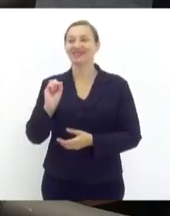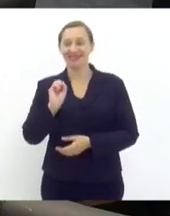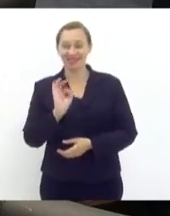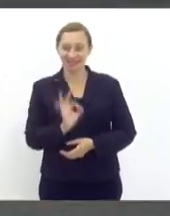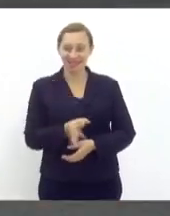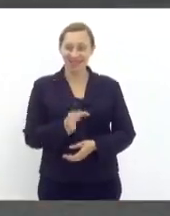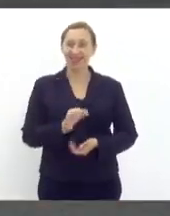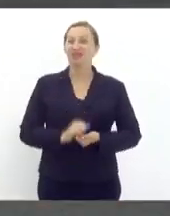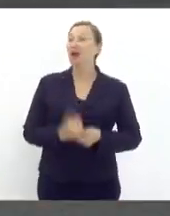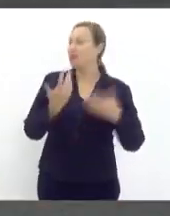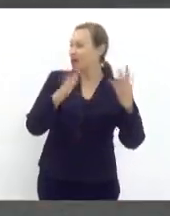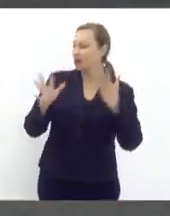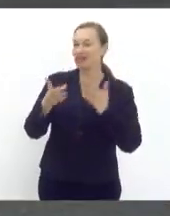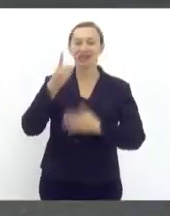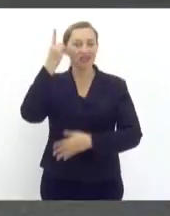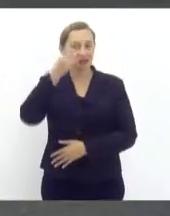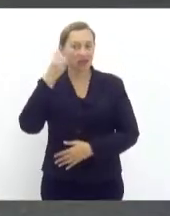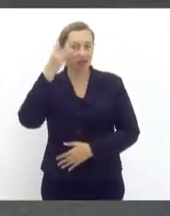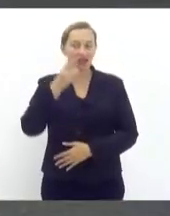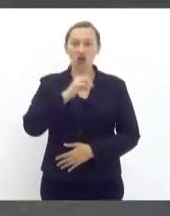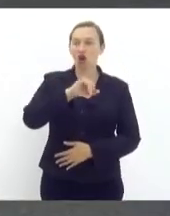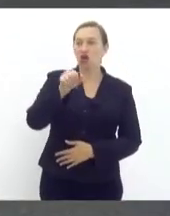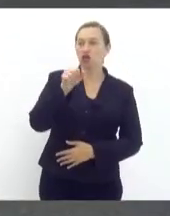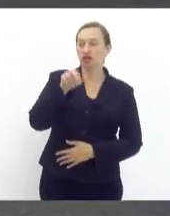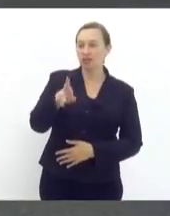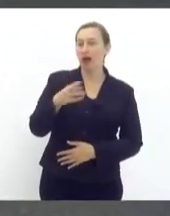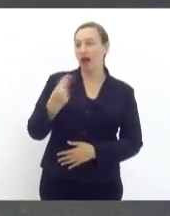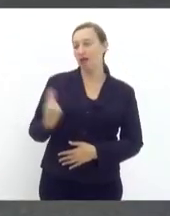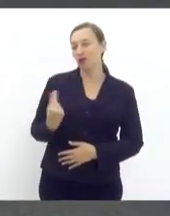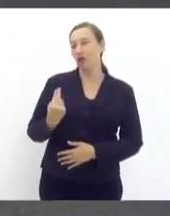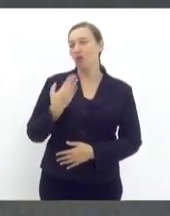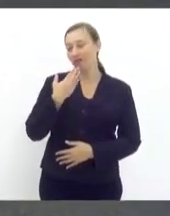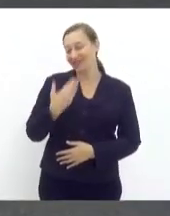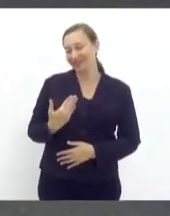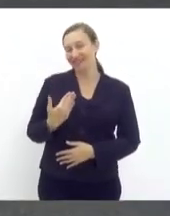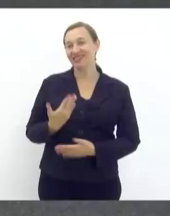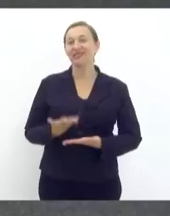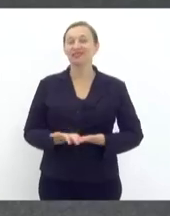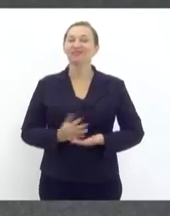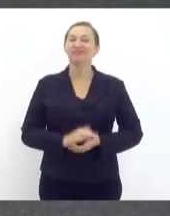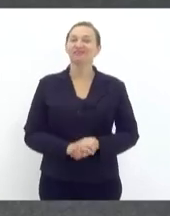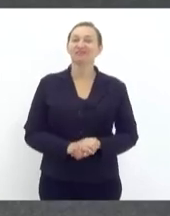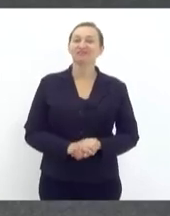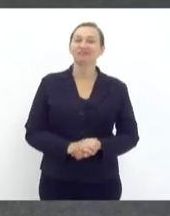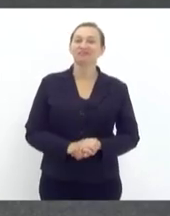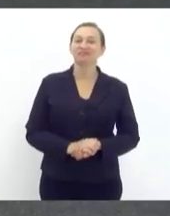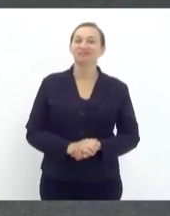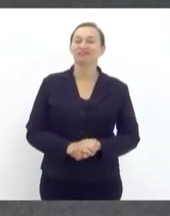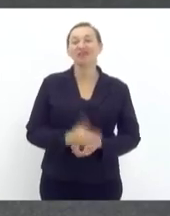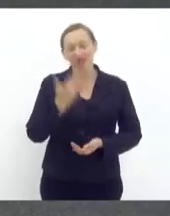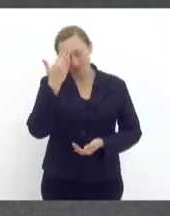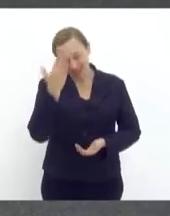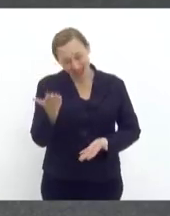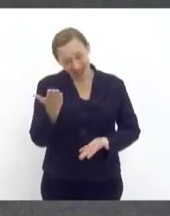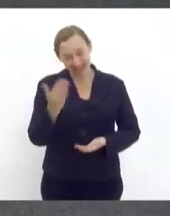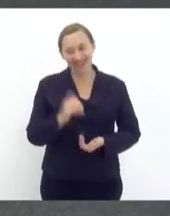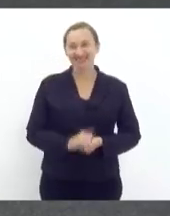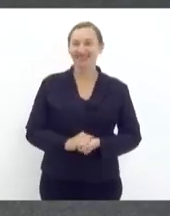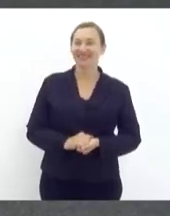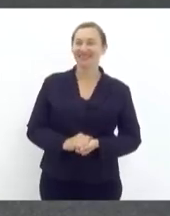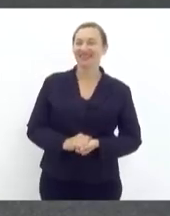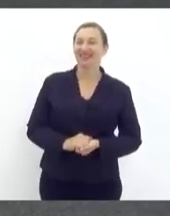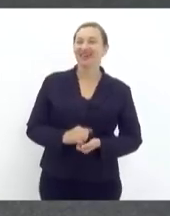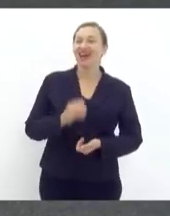só parabenizar o Deputado José mar e pedir com a autoria do projeto aí e obrigado até agradecer